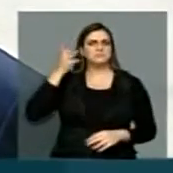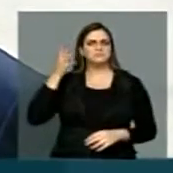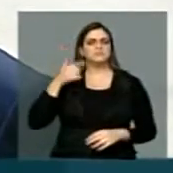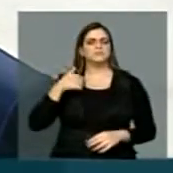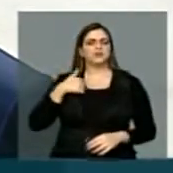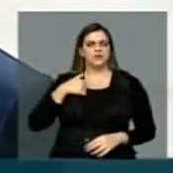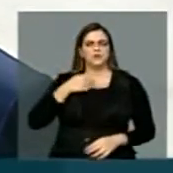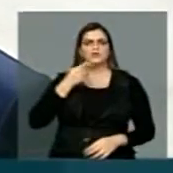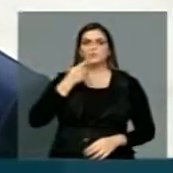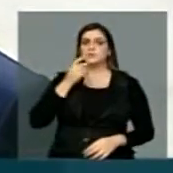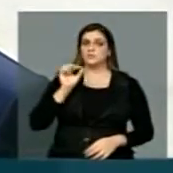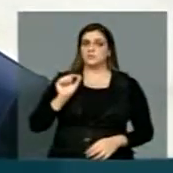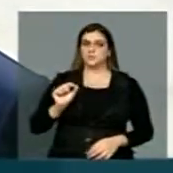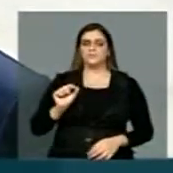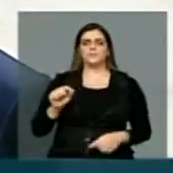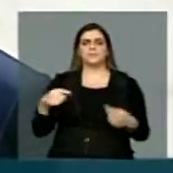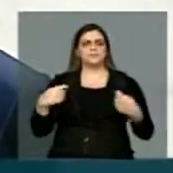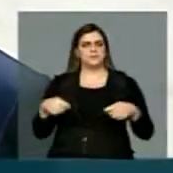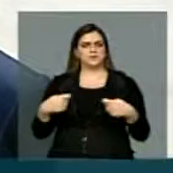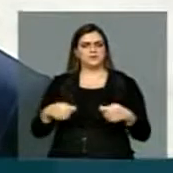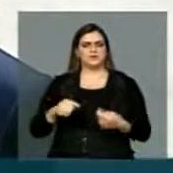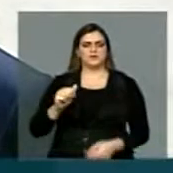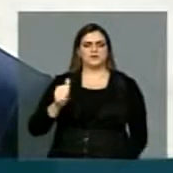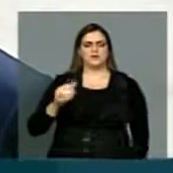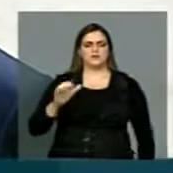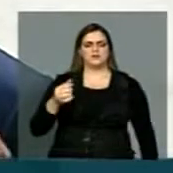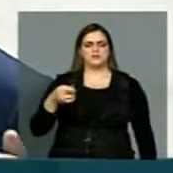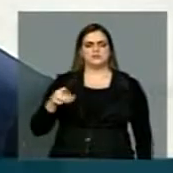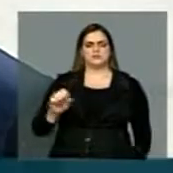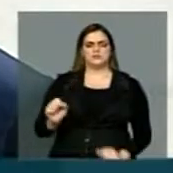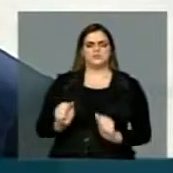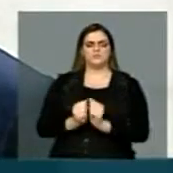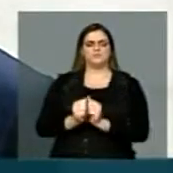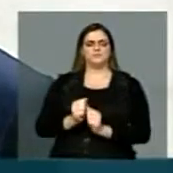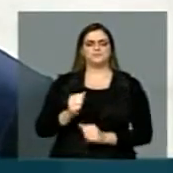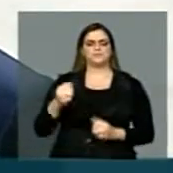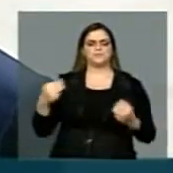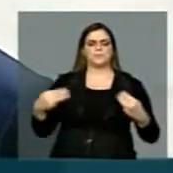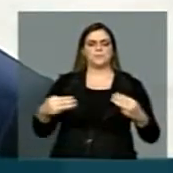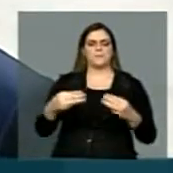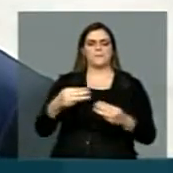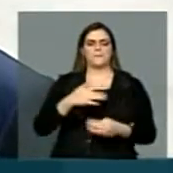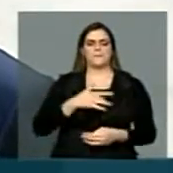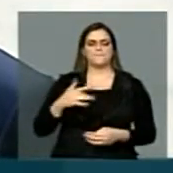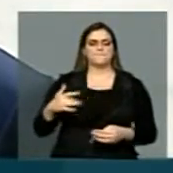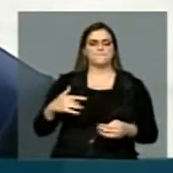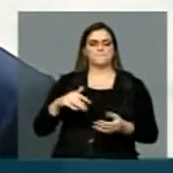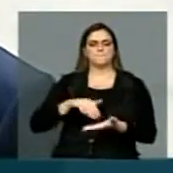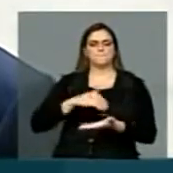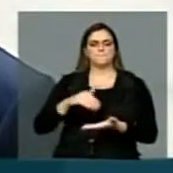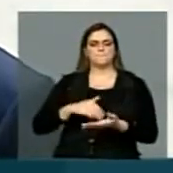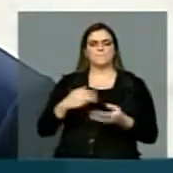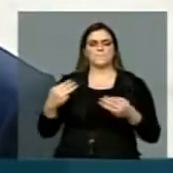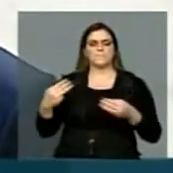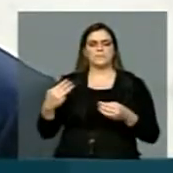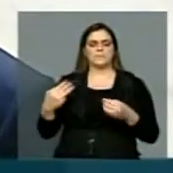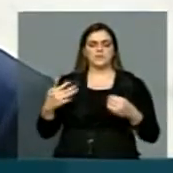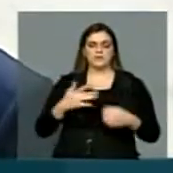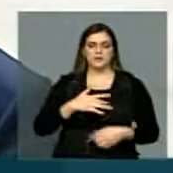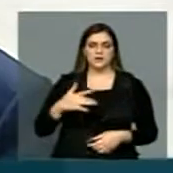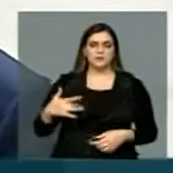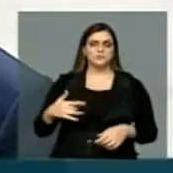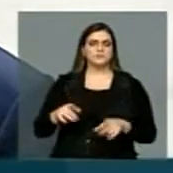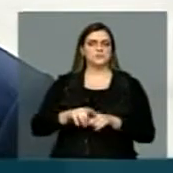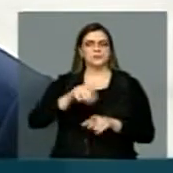confio em que haja uma ação conjugada do Ministério da Saúde, das Secretarias de Saúde e, naturalmente, dos